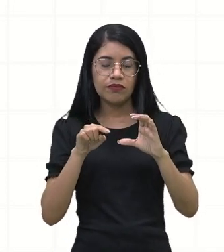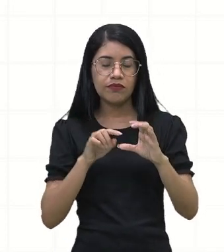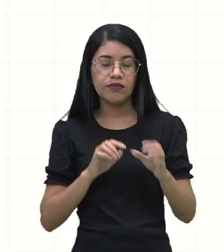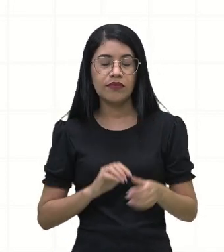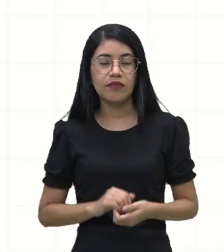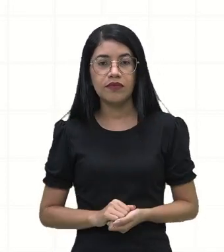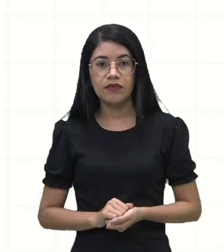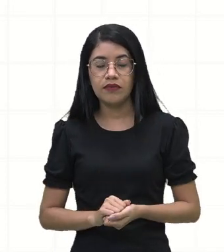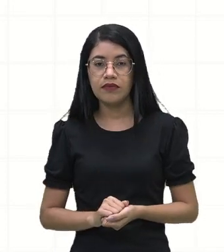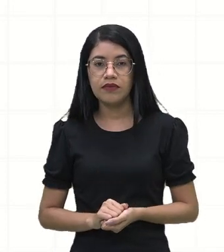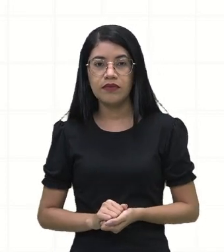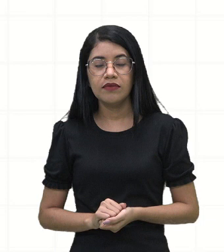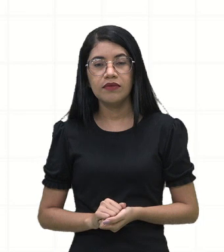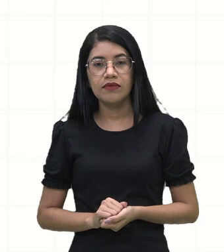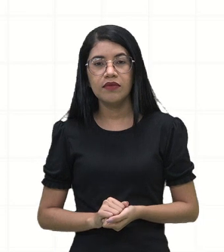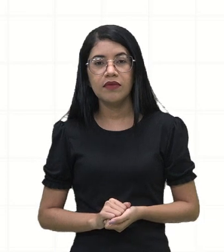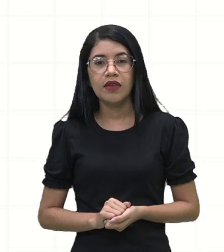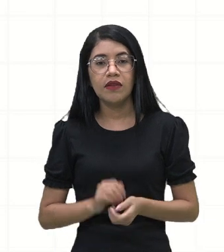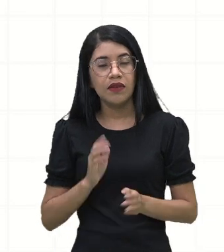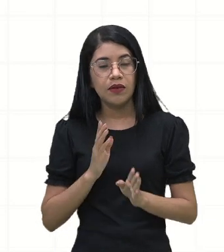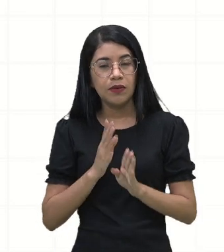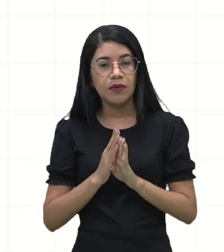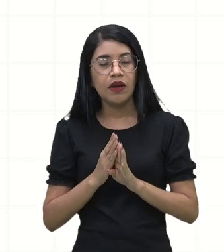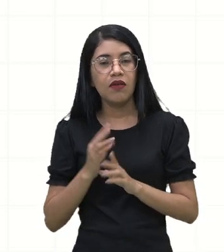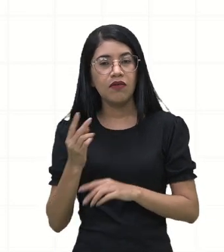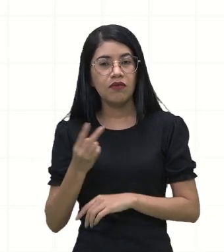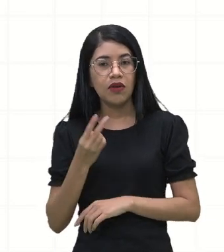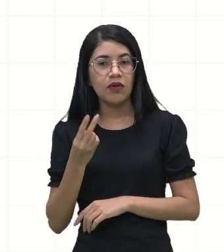e vai ter essa aproximação de